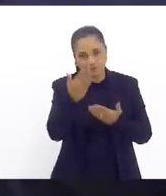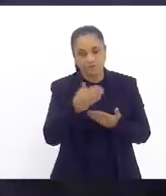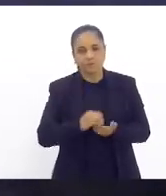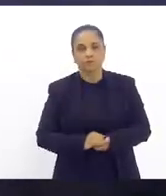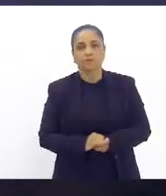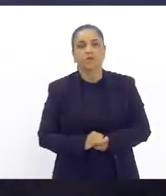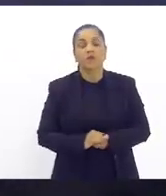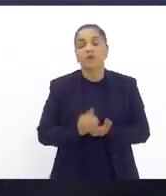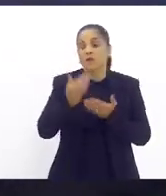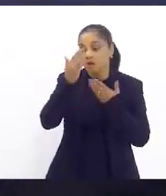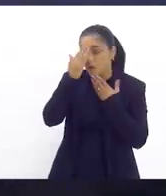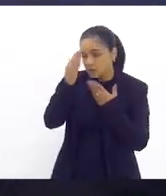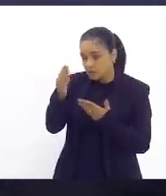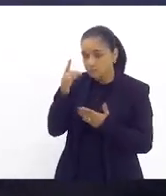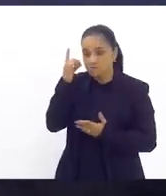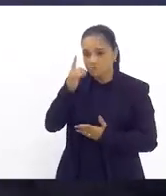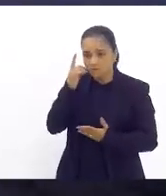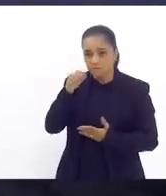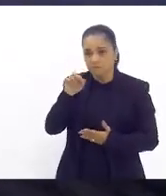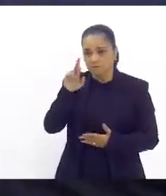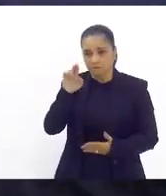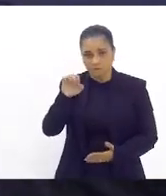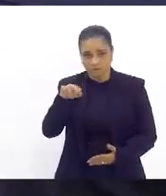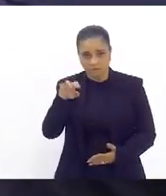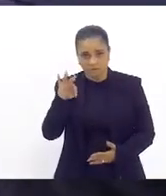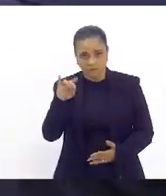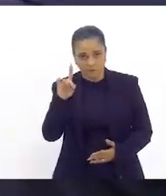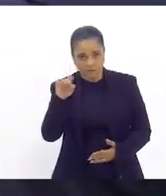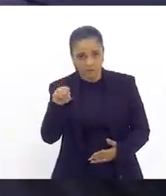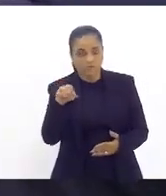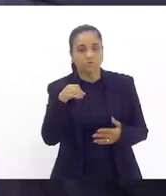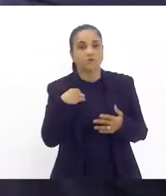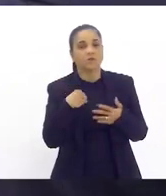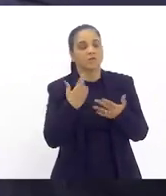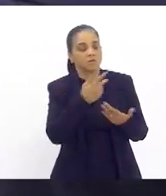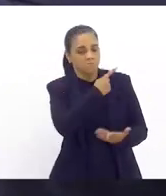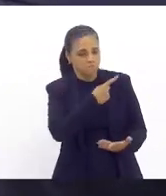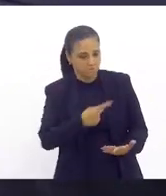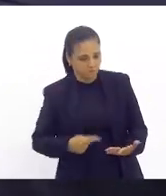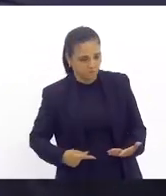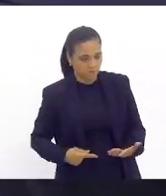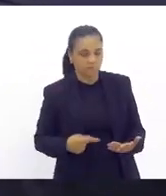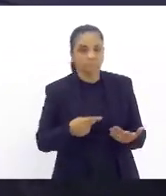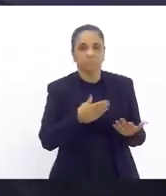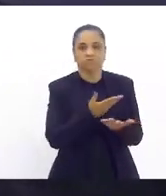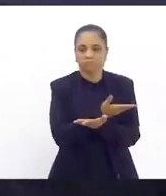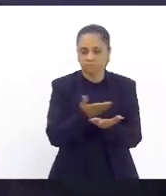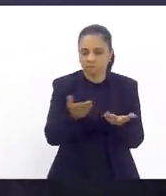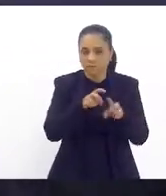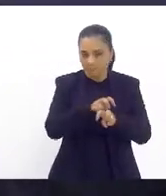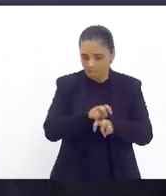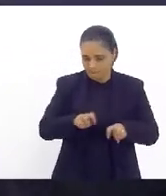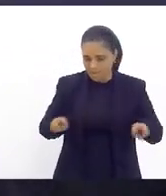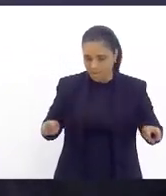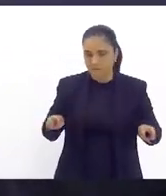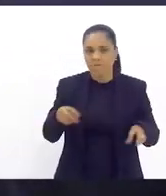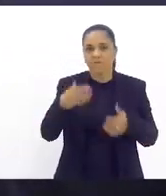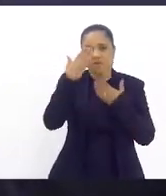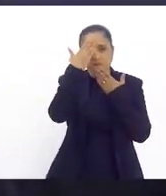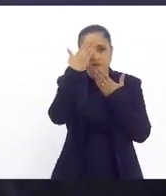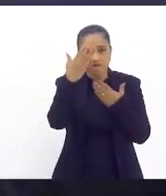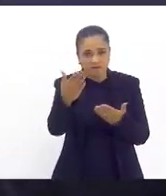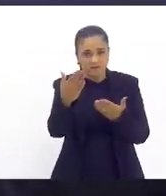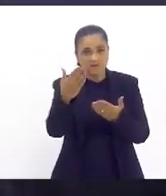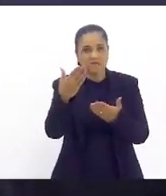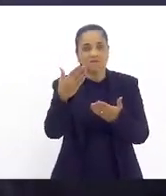Obrigada Deputado Renato Machado quero saudar em nome do presidente toda a mesa aqui agradecer a presença das